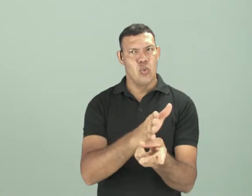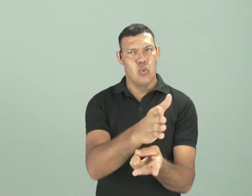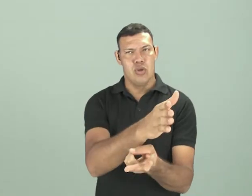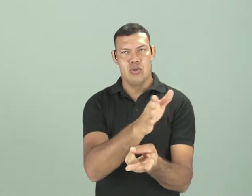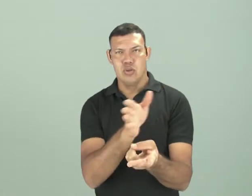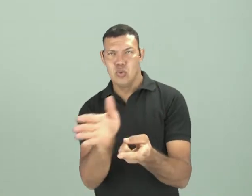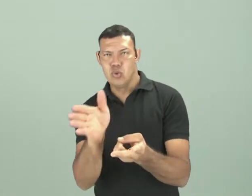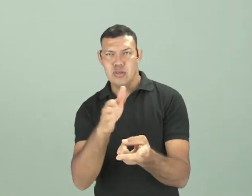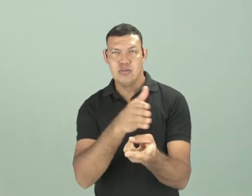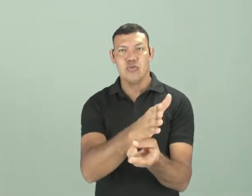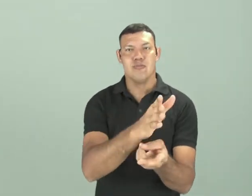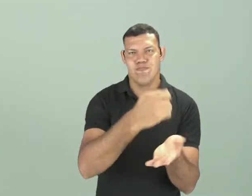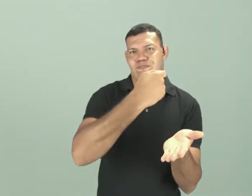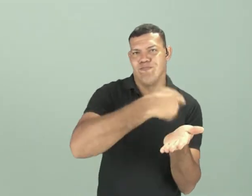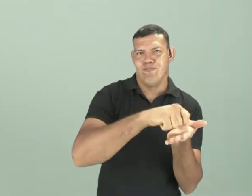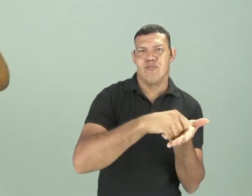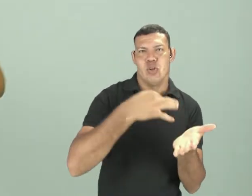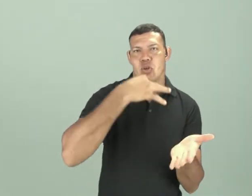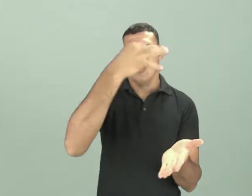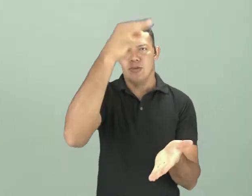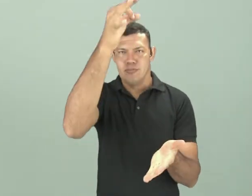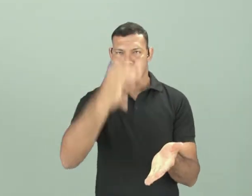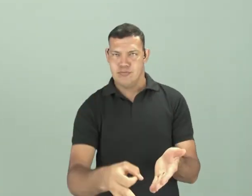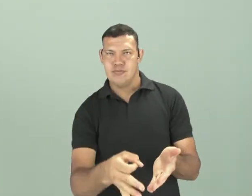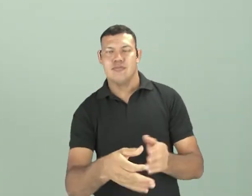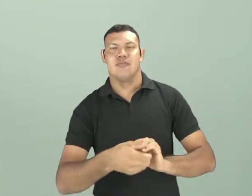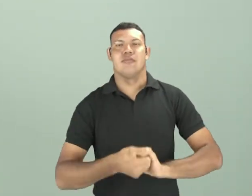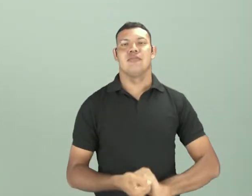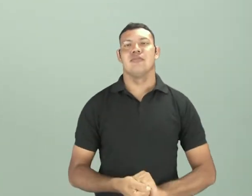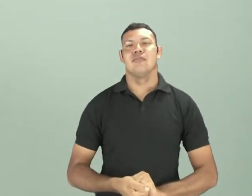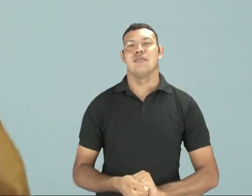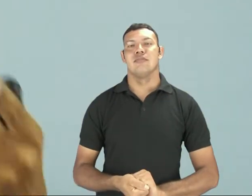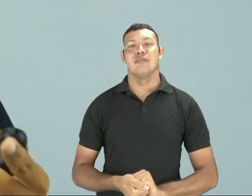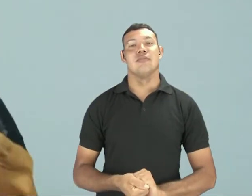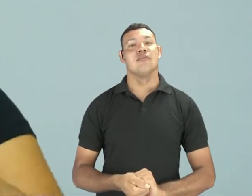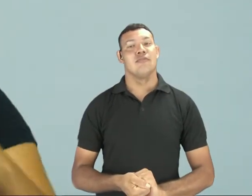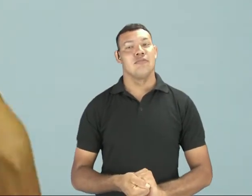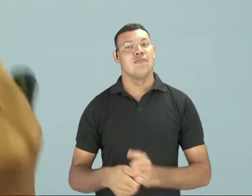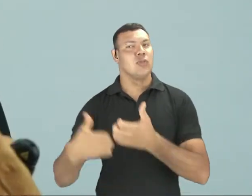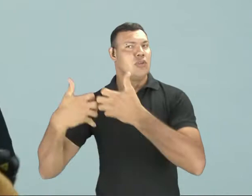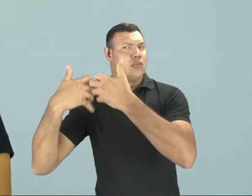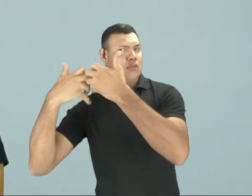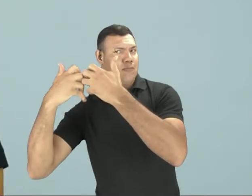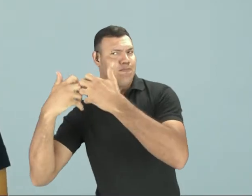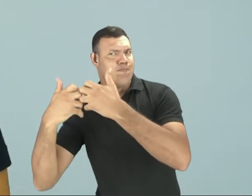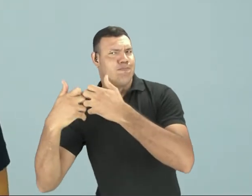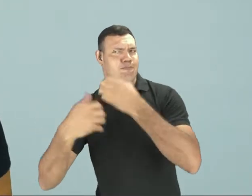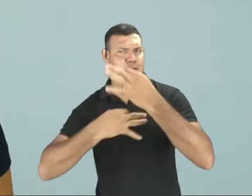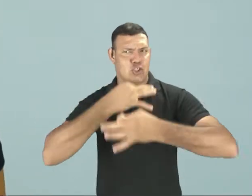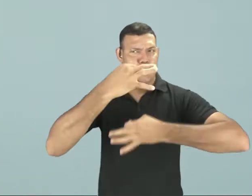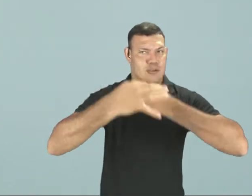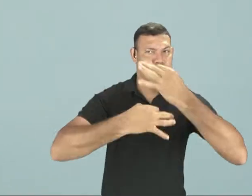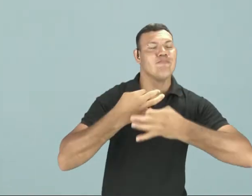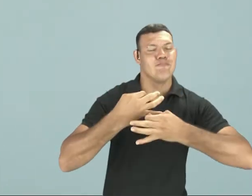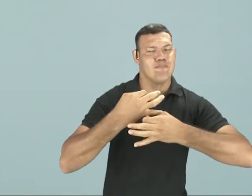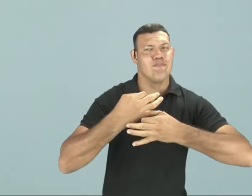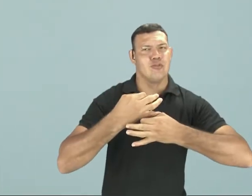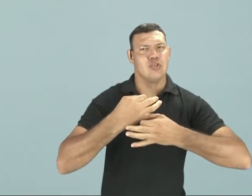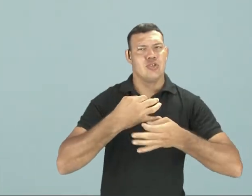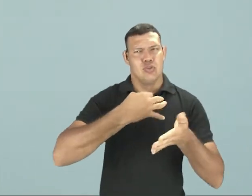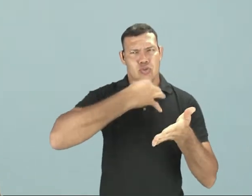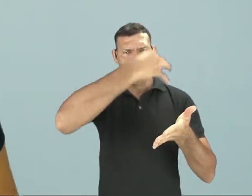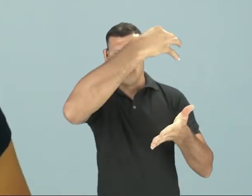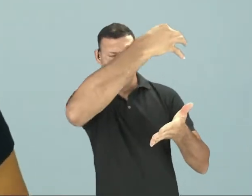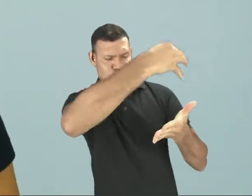dele, de quem está escrevendo, é a correta, é a certa. Então, além de refletir, criticar, ele vai colocar